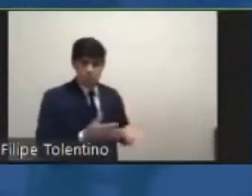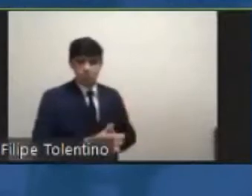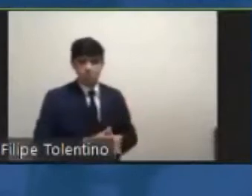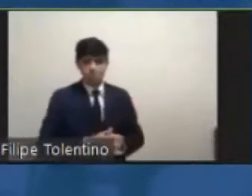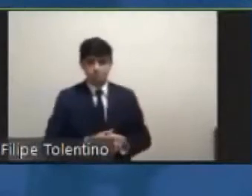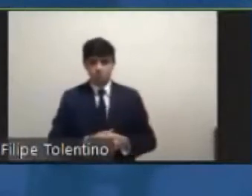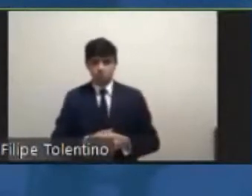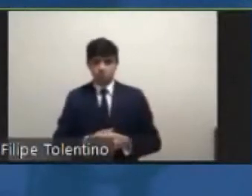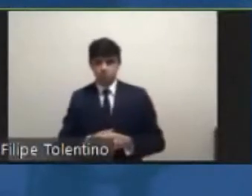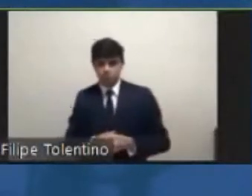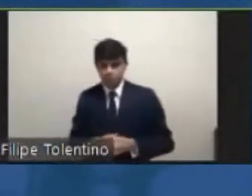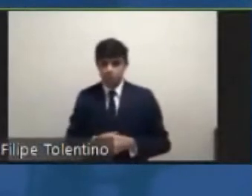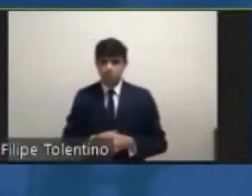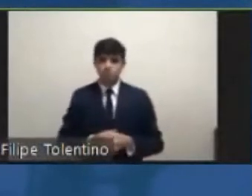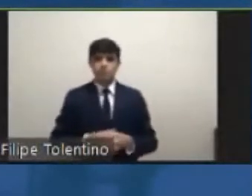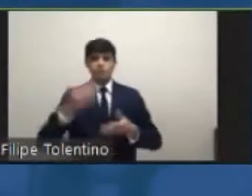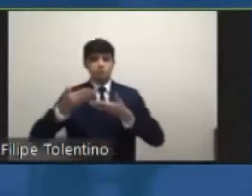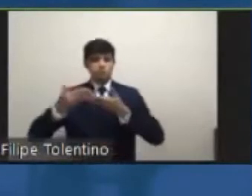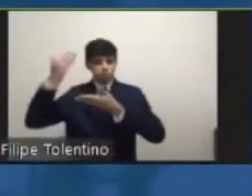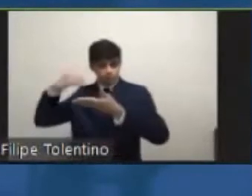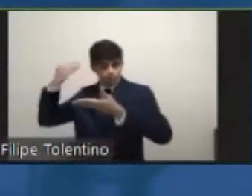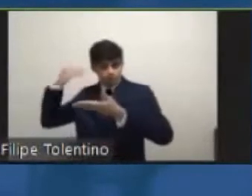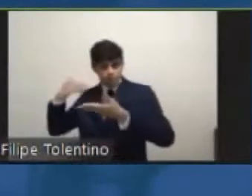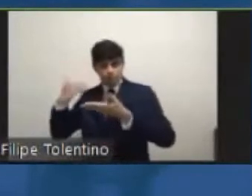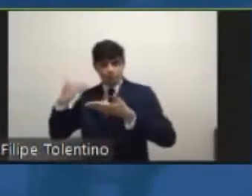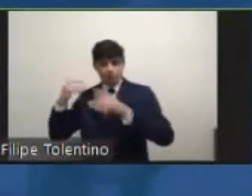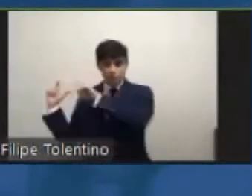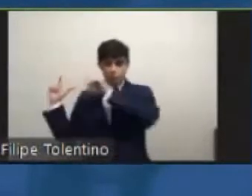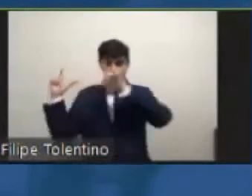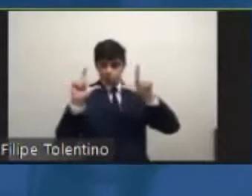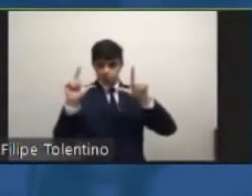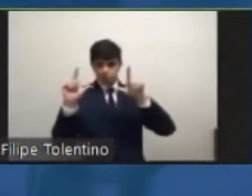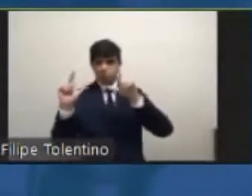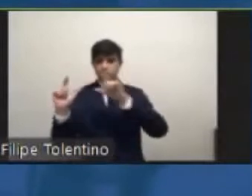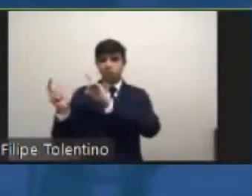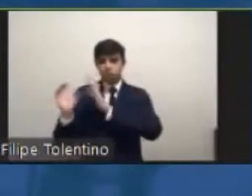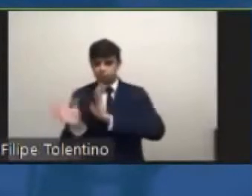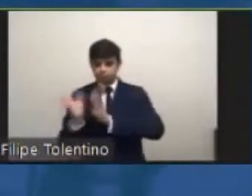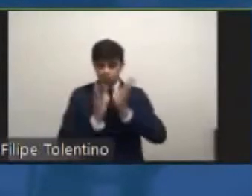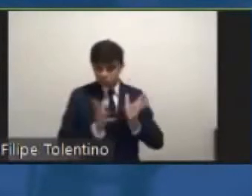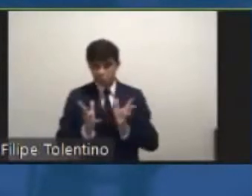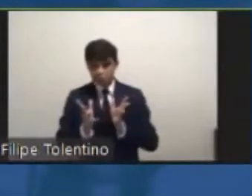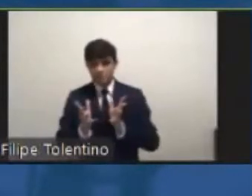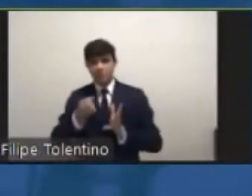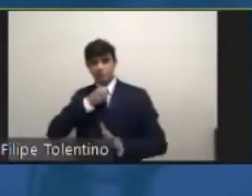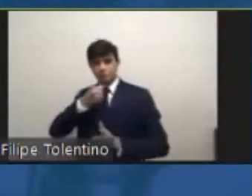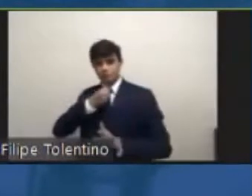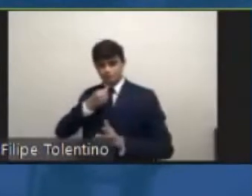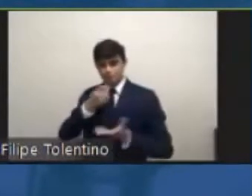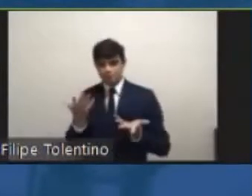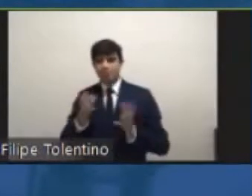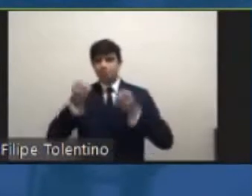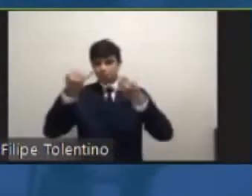sobre pareceres não médicos ou pareceres de familiares. Então, aquele temor do médico de talvez achar